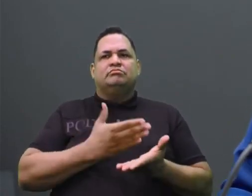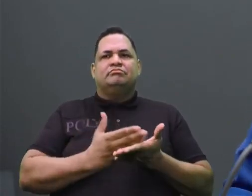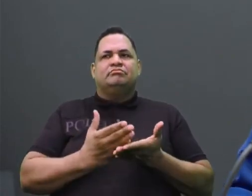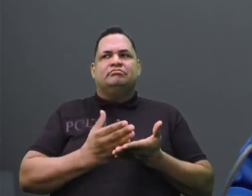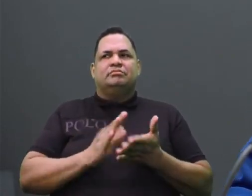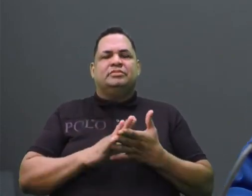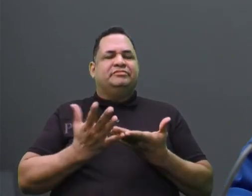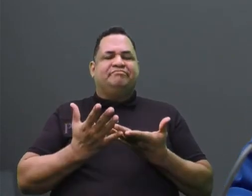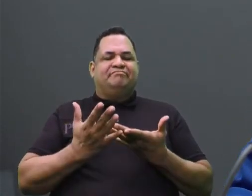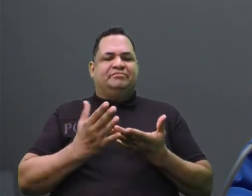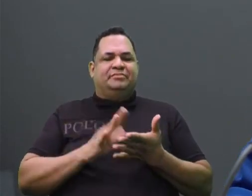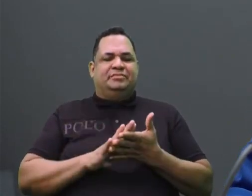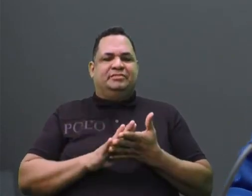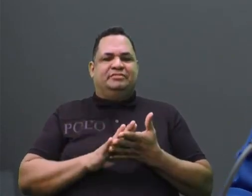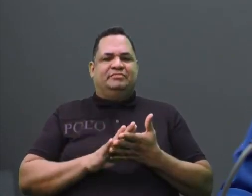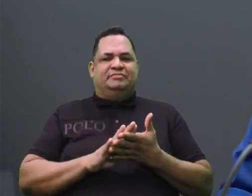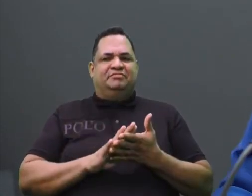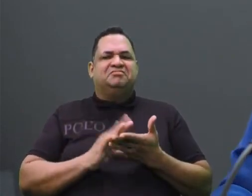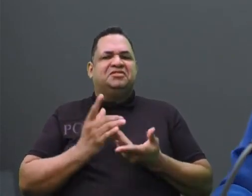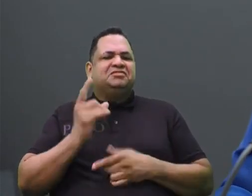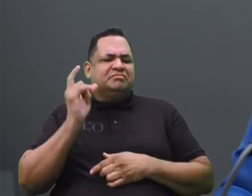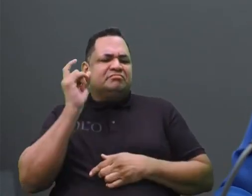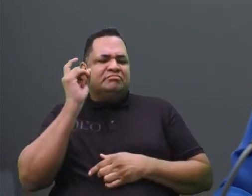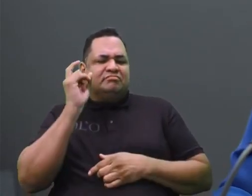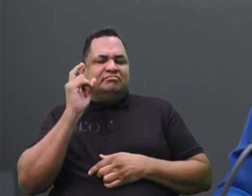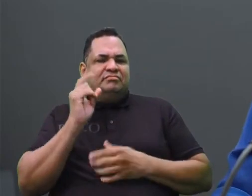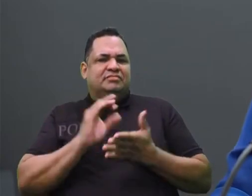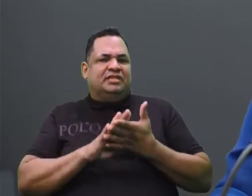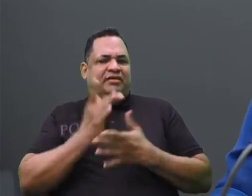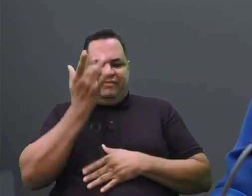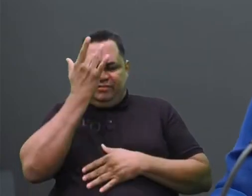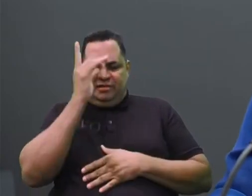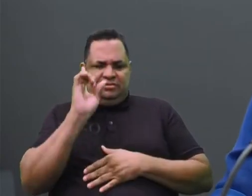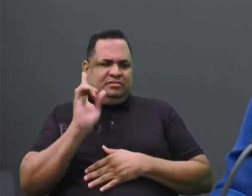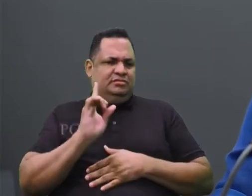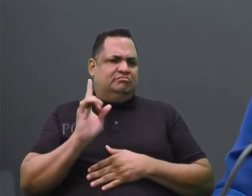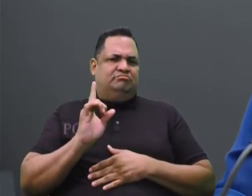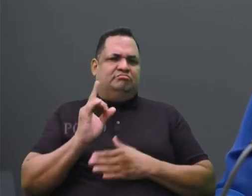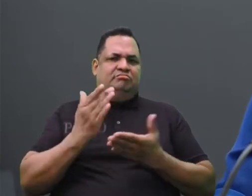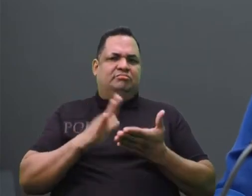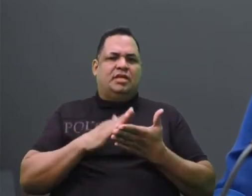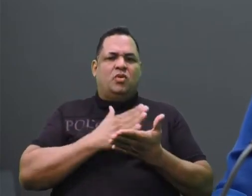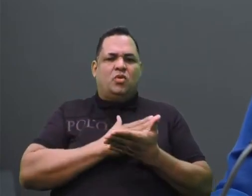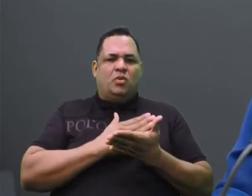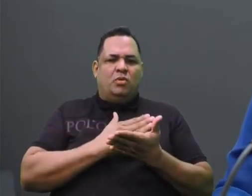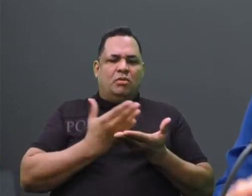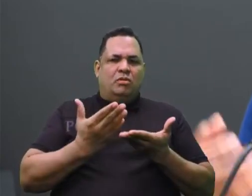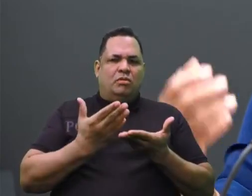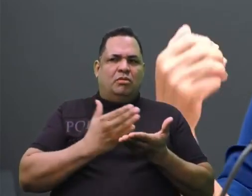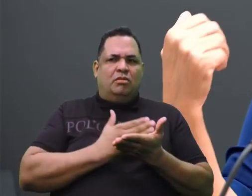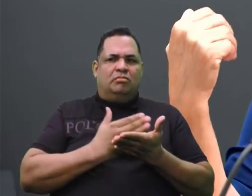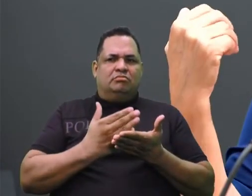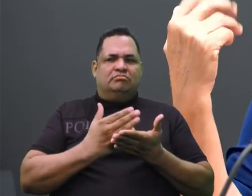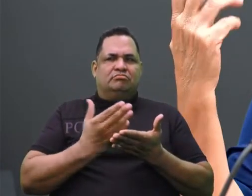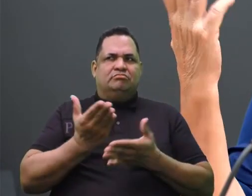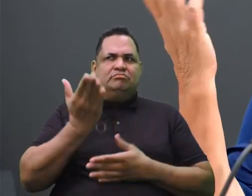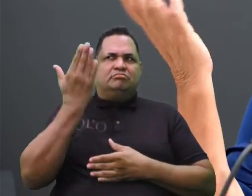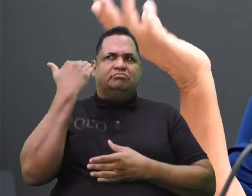nada romântico. Nada romântico? Eu venho de uma época em que nem